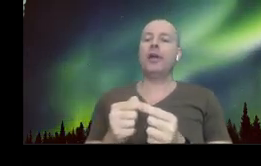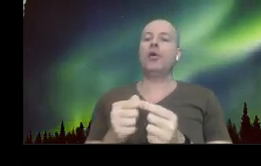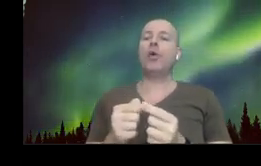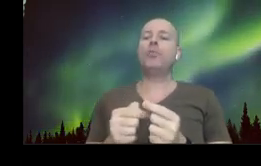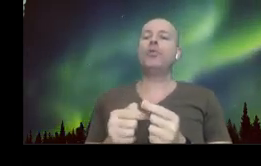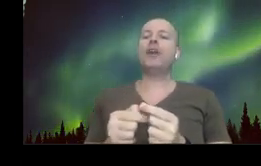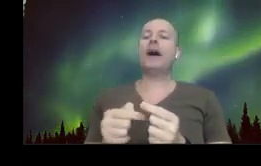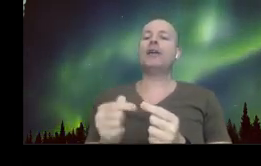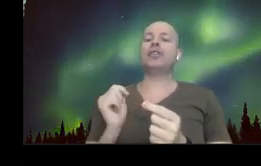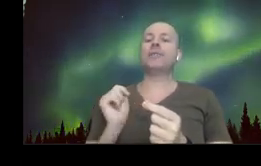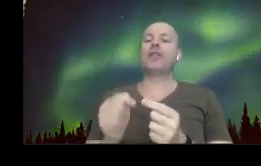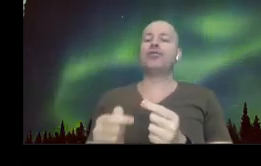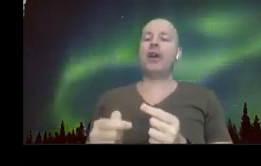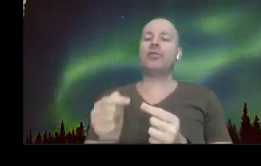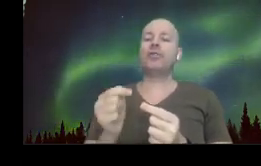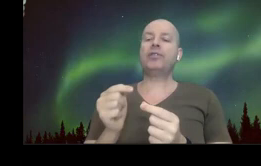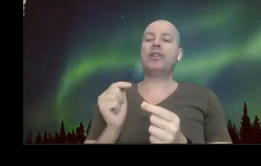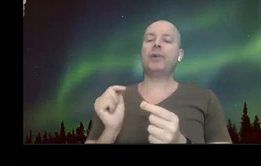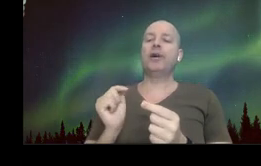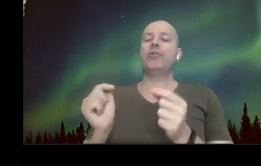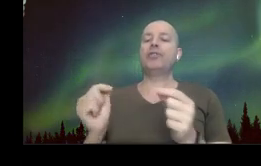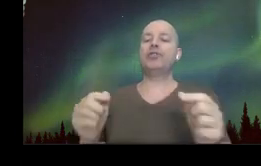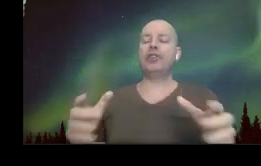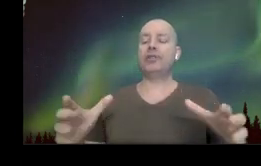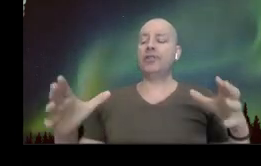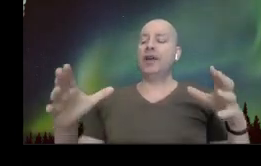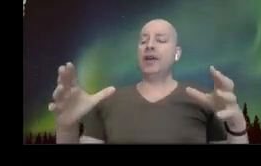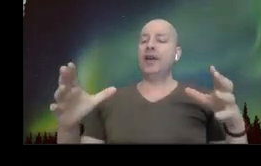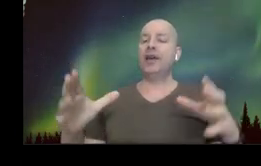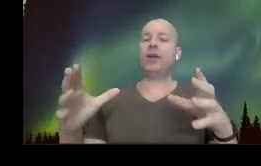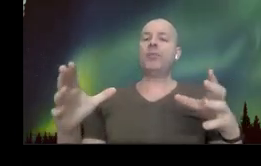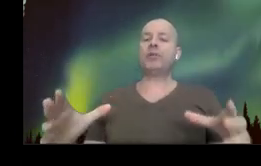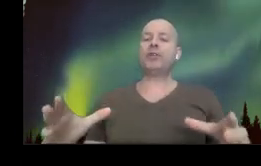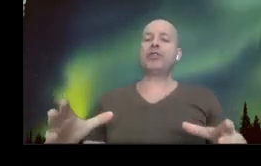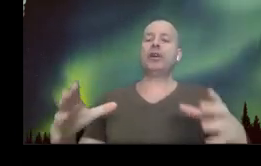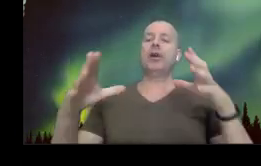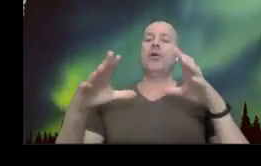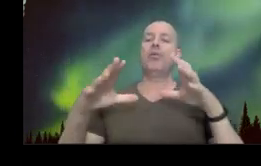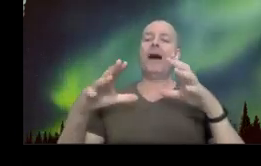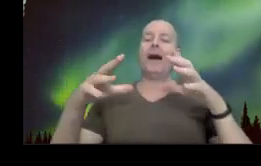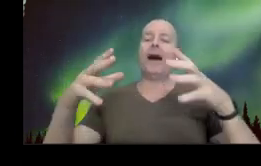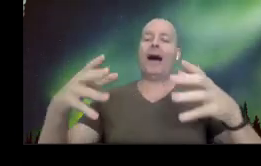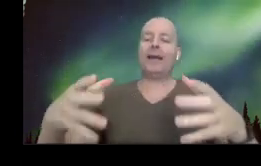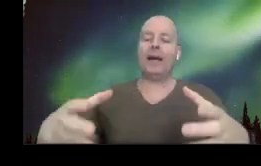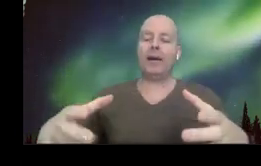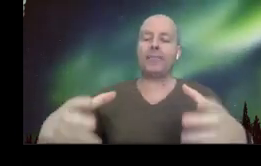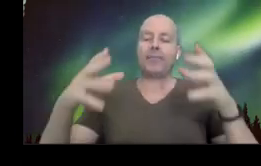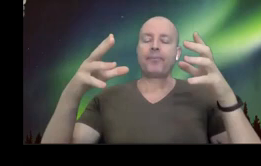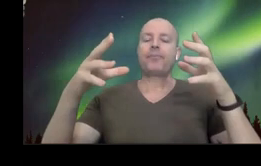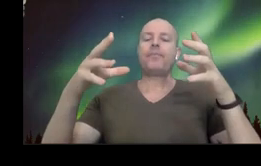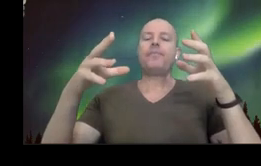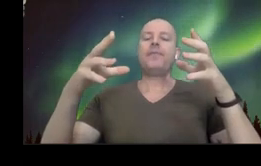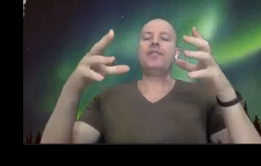abordagem de comunidade, de ecossistema. Você diz: eu quero proteger uma